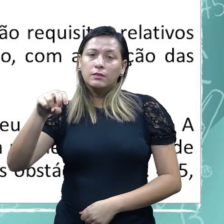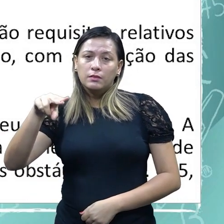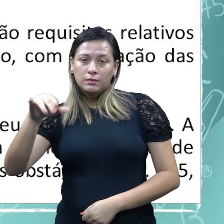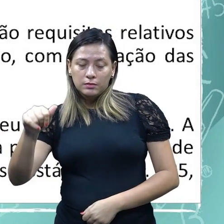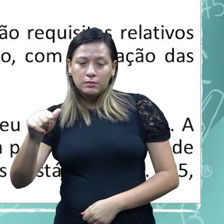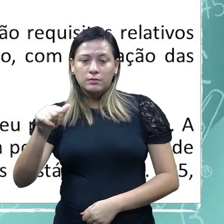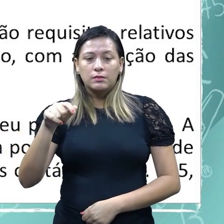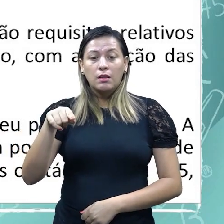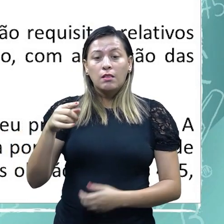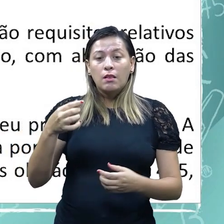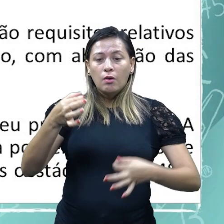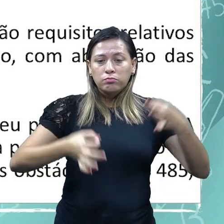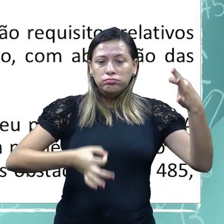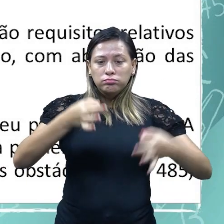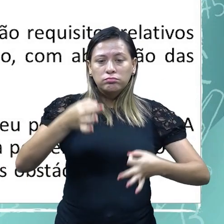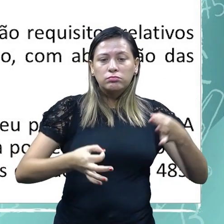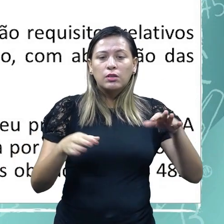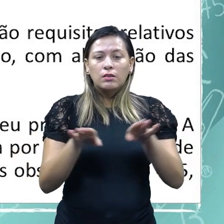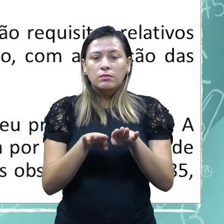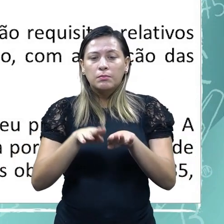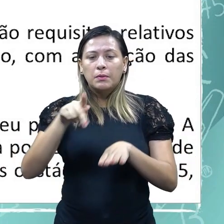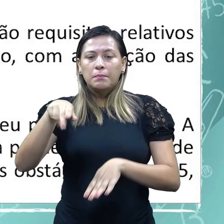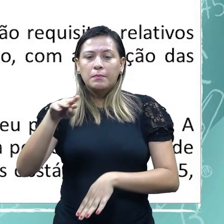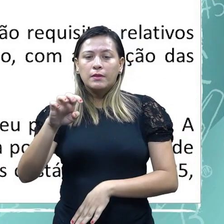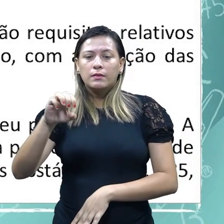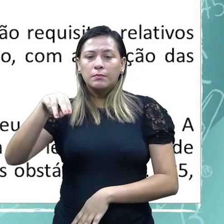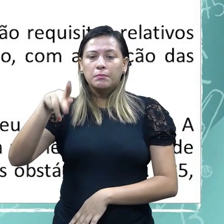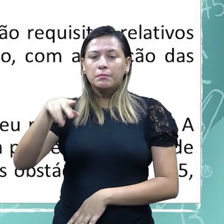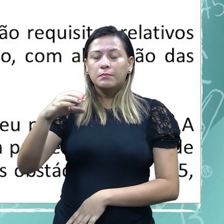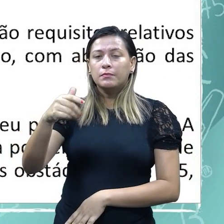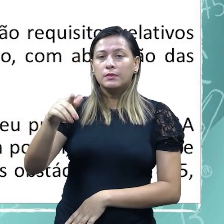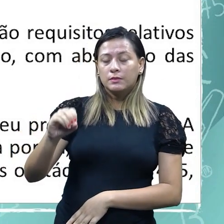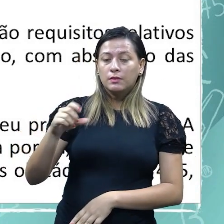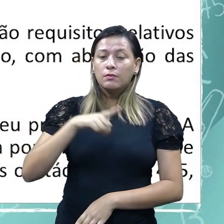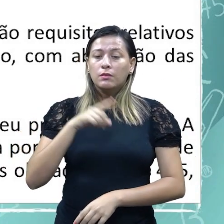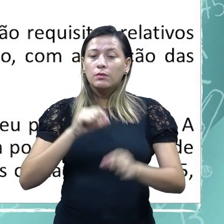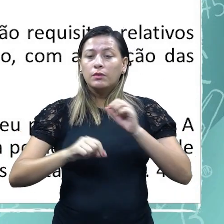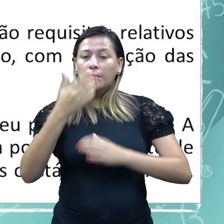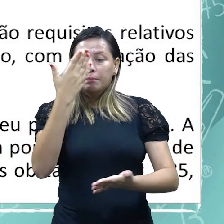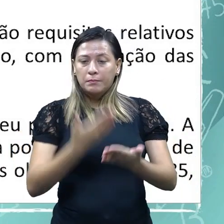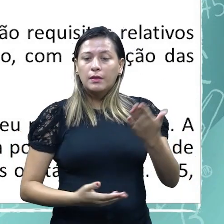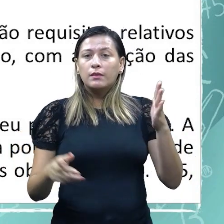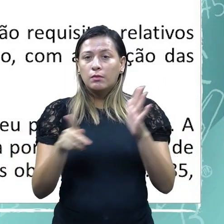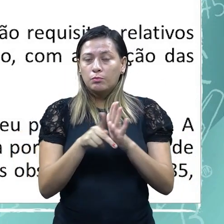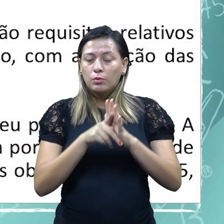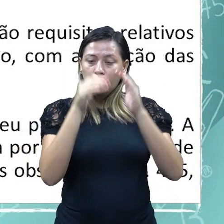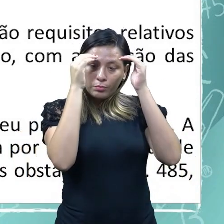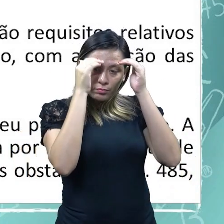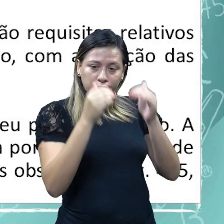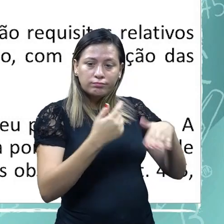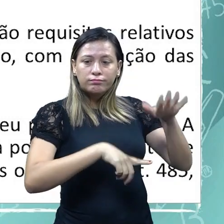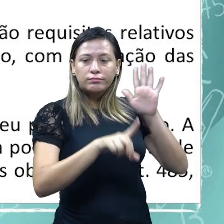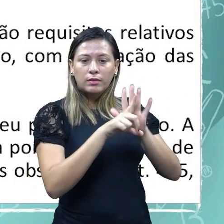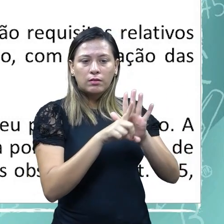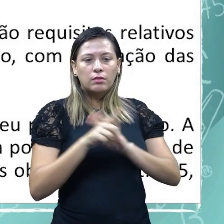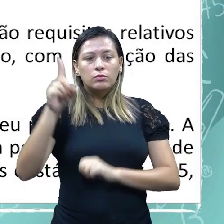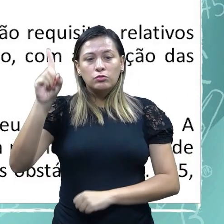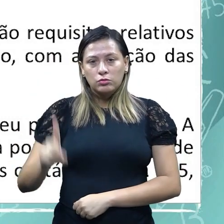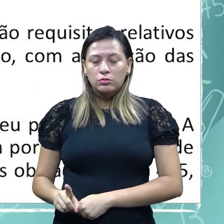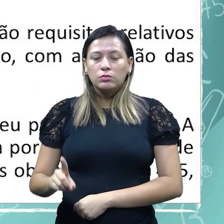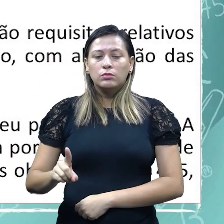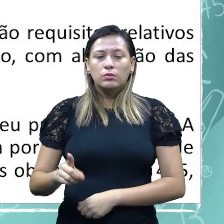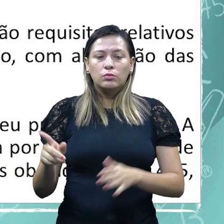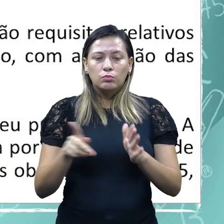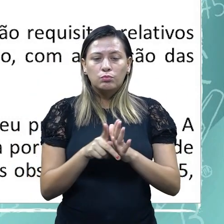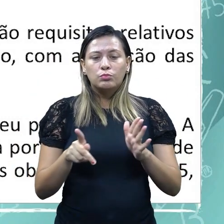a perempção, você tem perdas de determinada por lei, de direitos de propor a ação, como